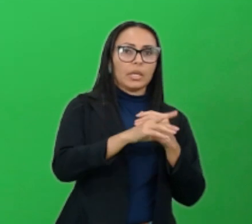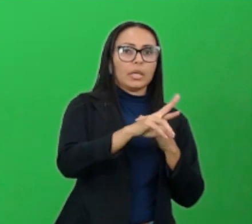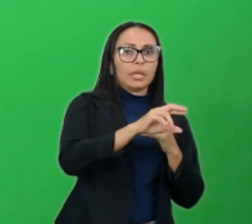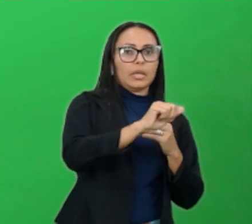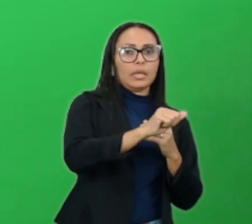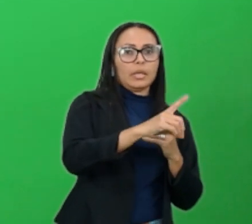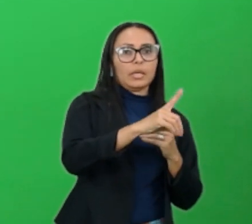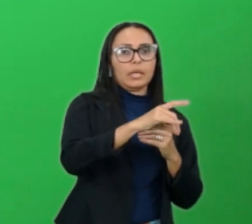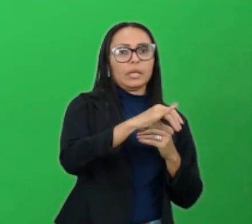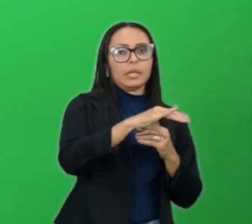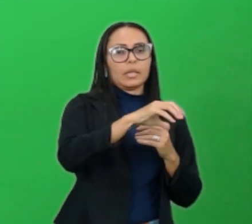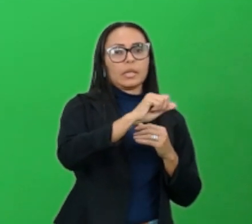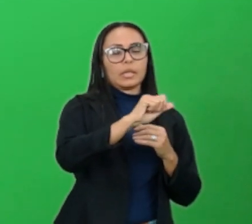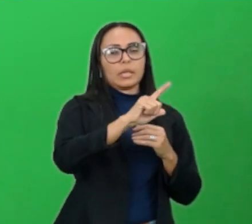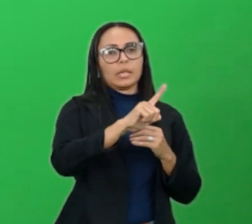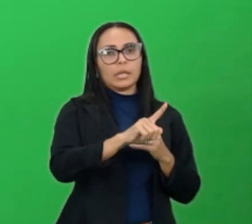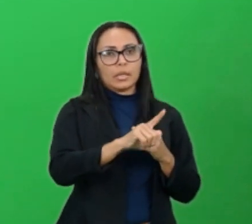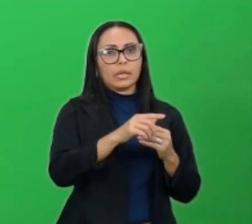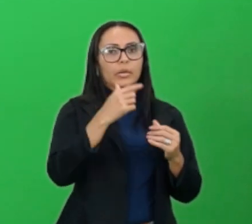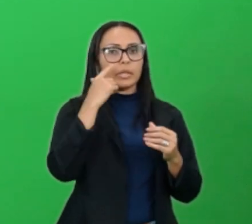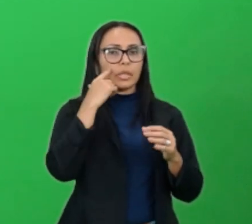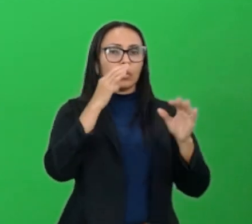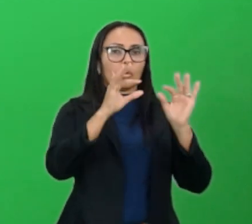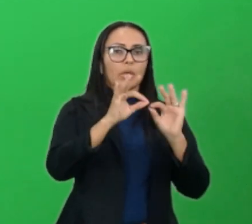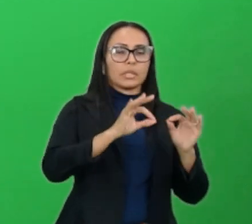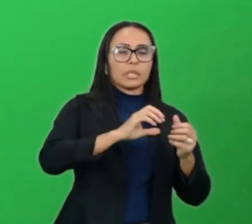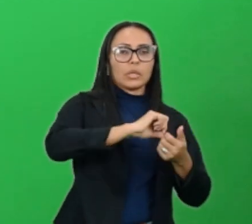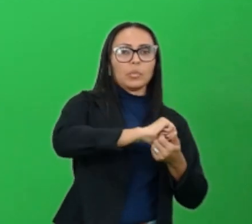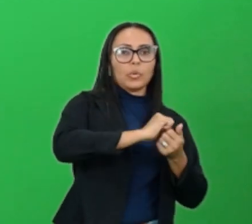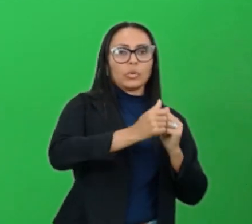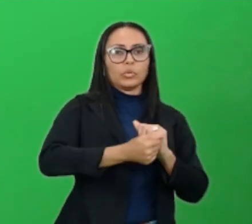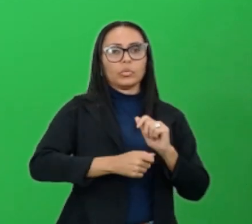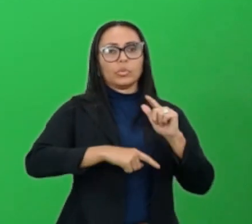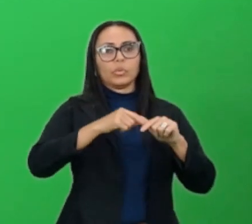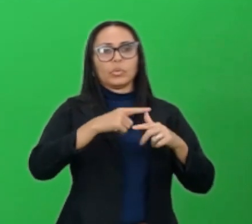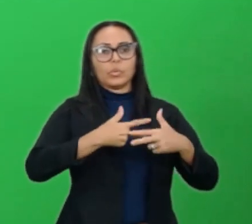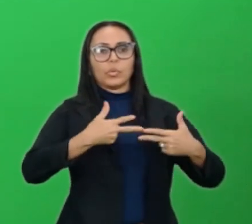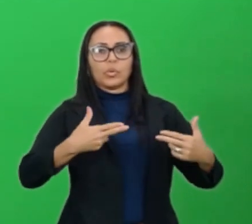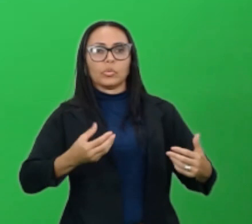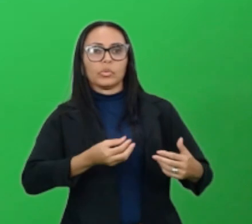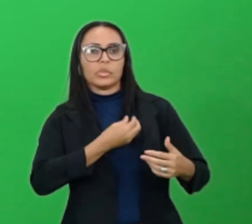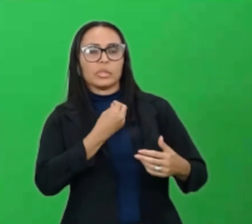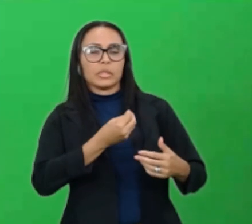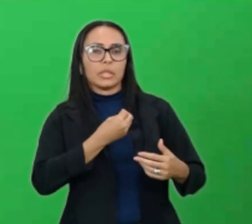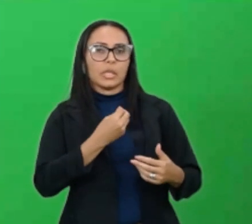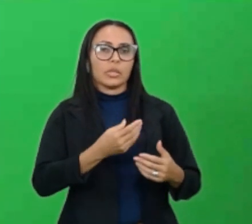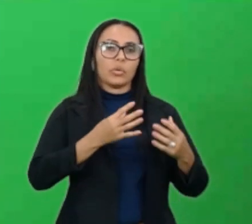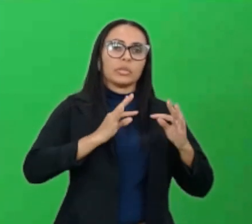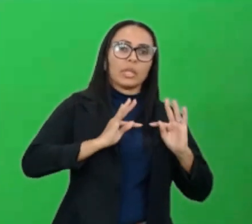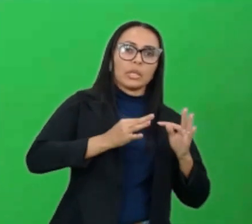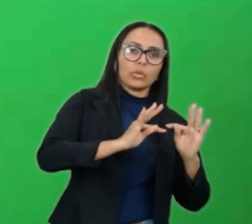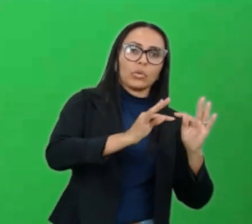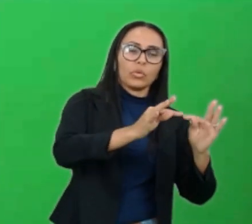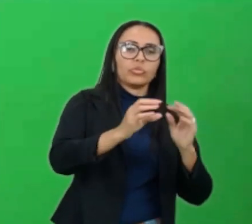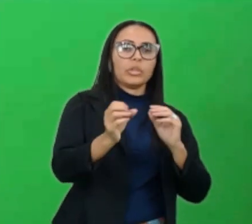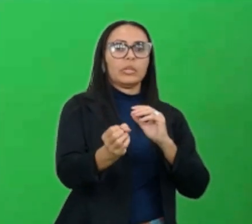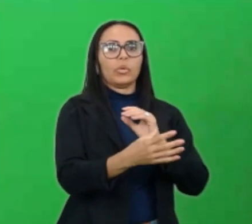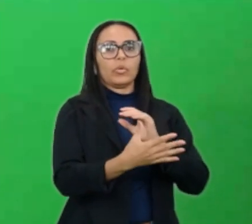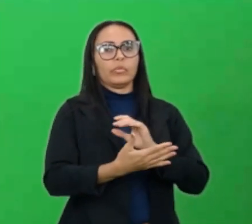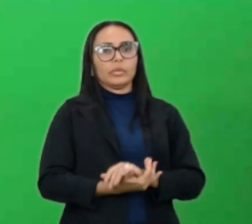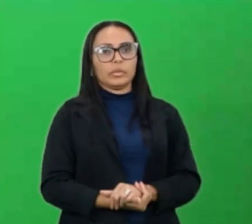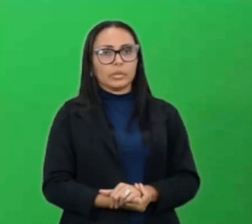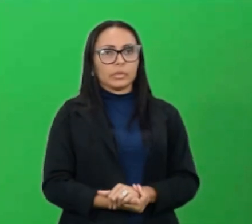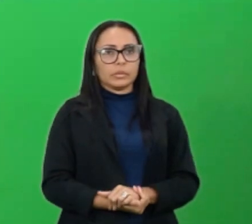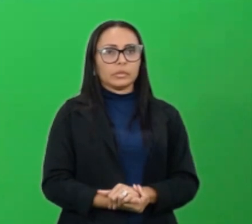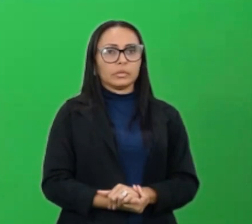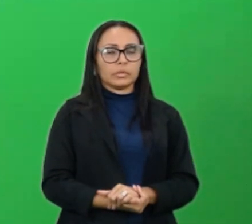de aperfeiçoamento e adaptação de produtos já existentes ou de tecnologia radicalmente nova. Indicadores de fontes